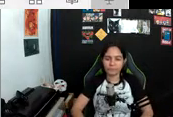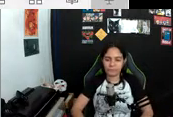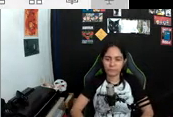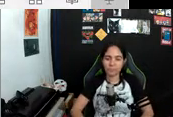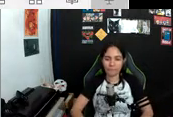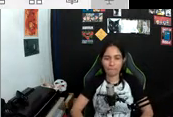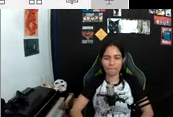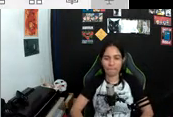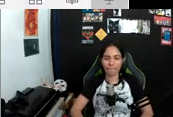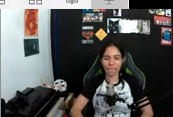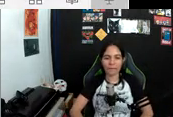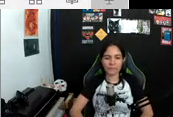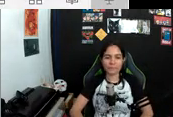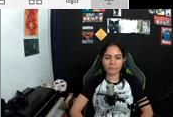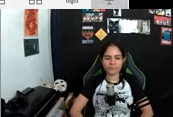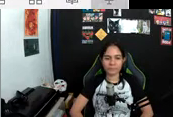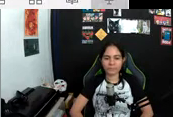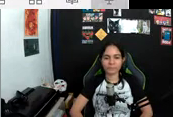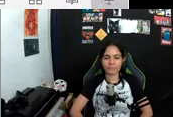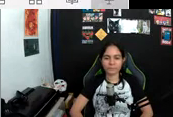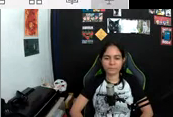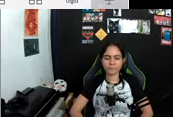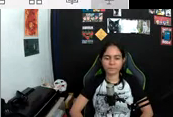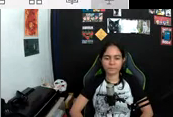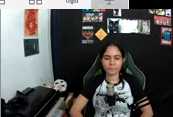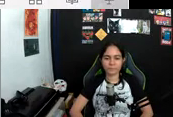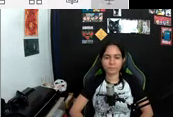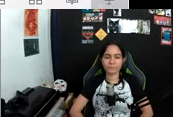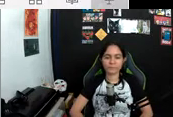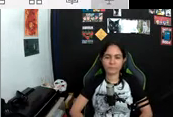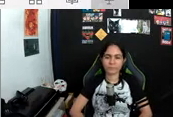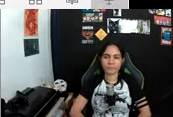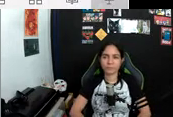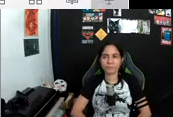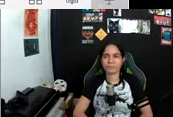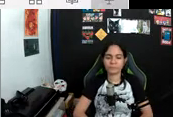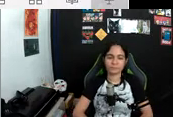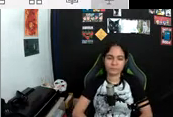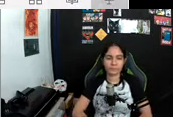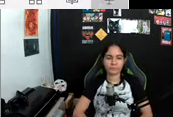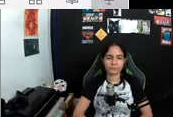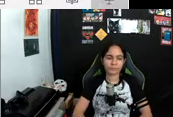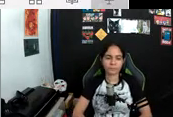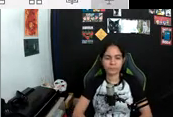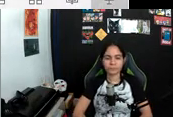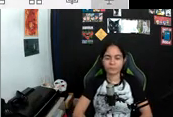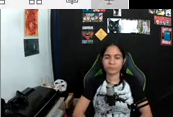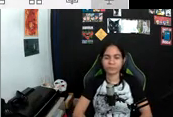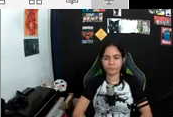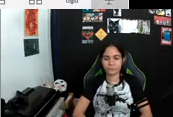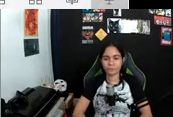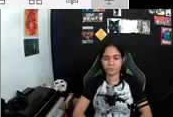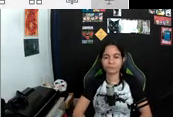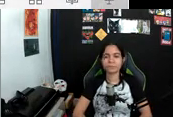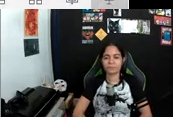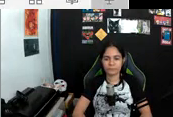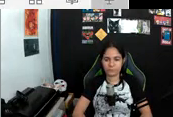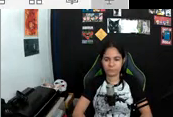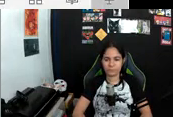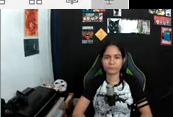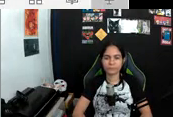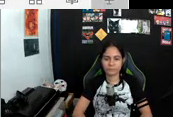secreção, então eu tive que fazer novamente a raspagem, fazer todo o procedimento novamente. Aí, quando eu tinha que retornar, depois